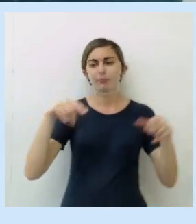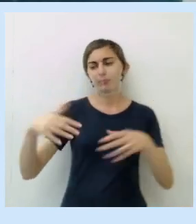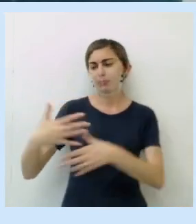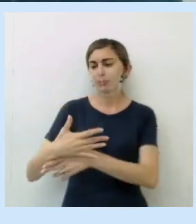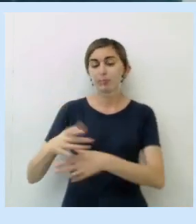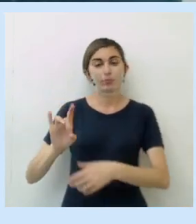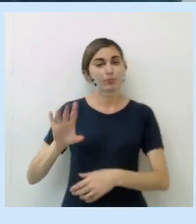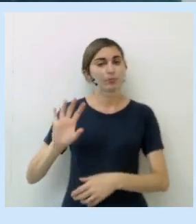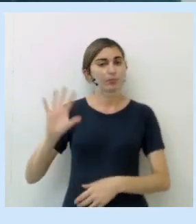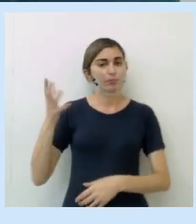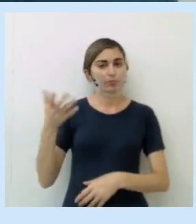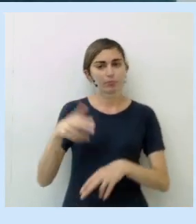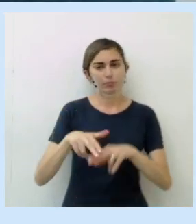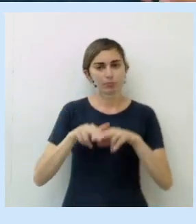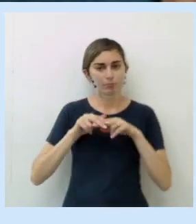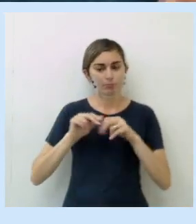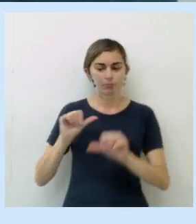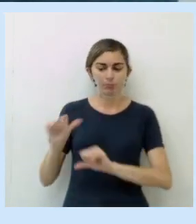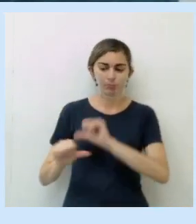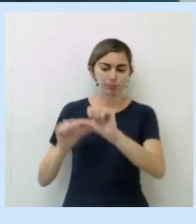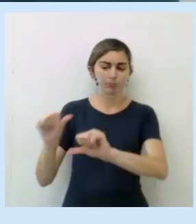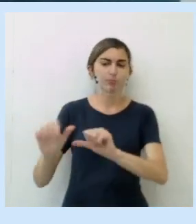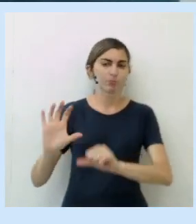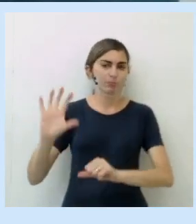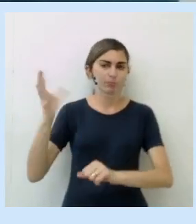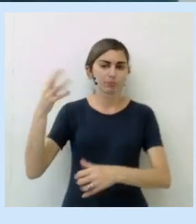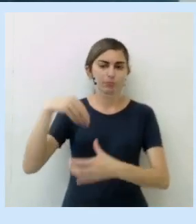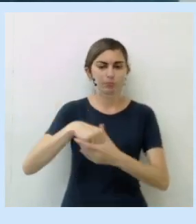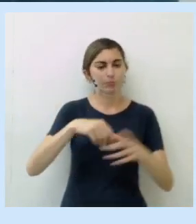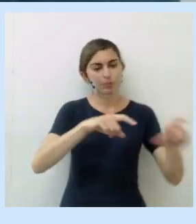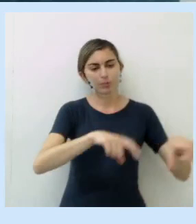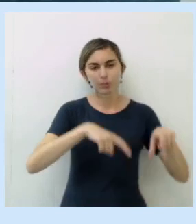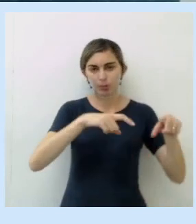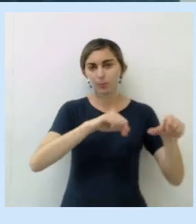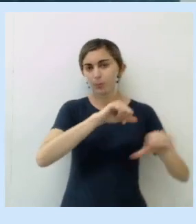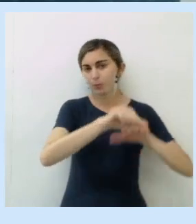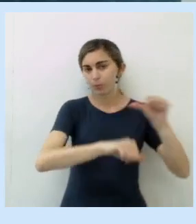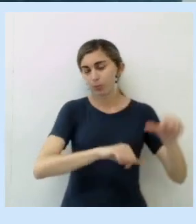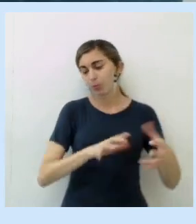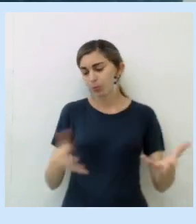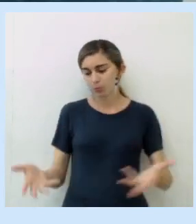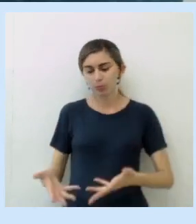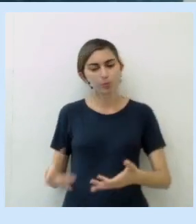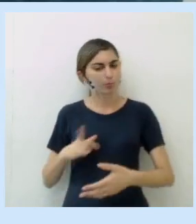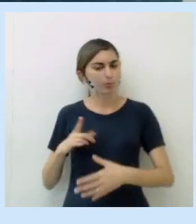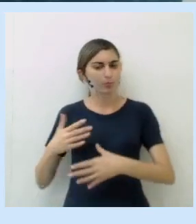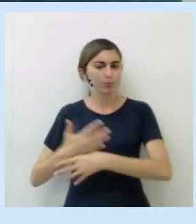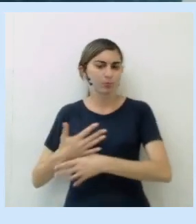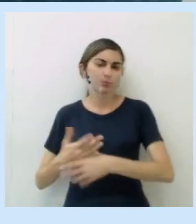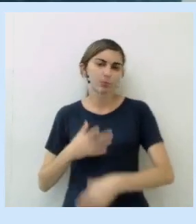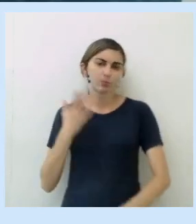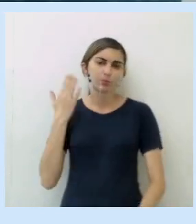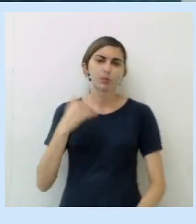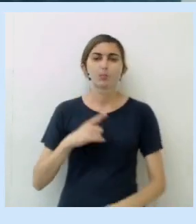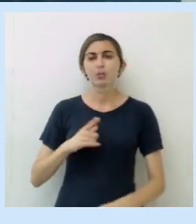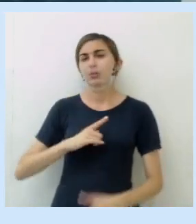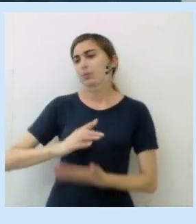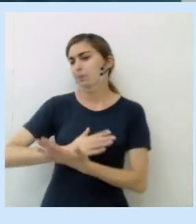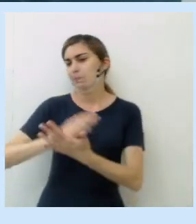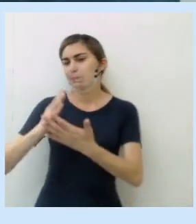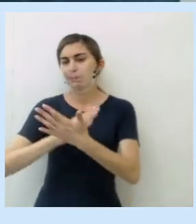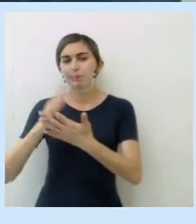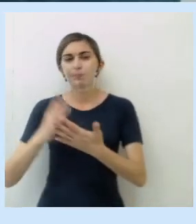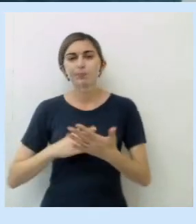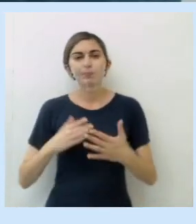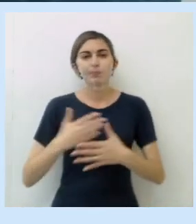só acontece por conta das transformações que houveram dentro do campo, tá? Então hoje em dia a gente sabe que tem cidades com determinadas